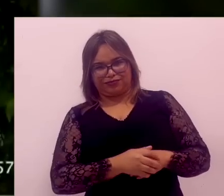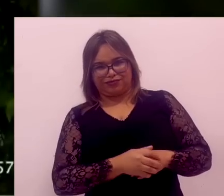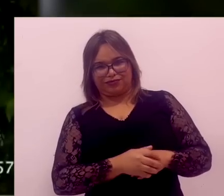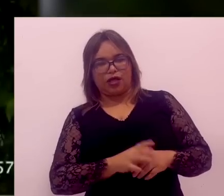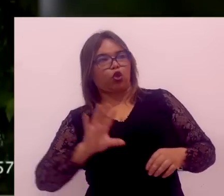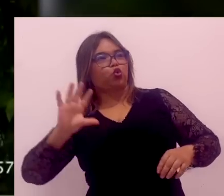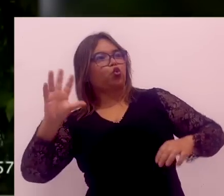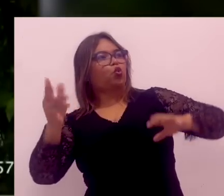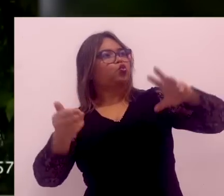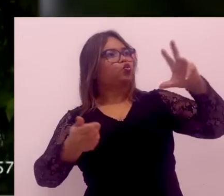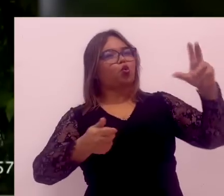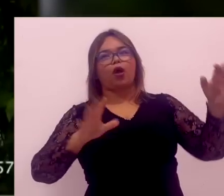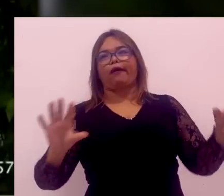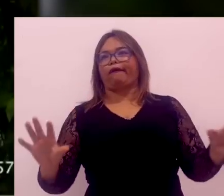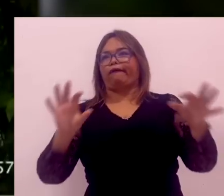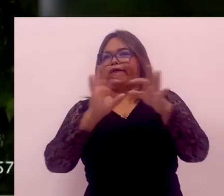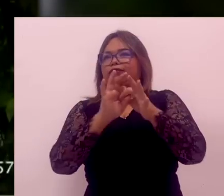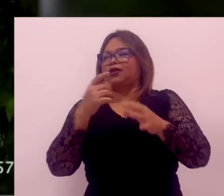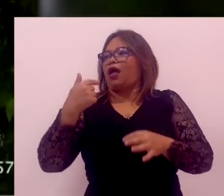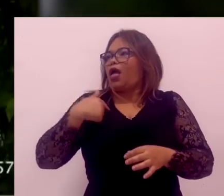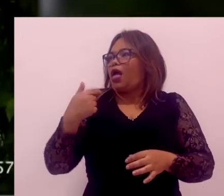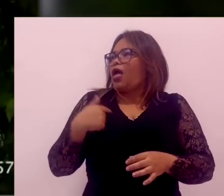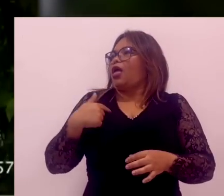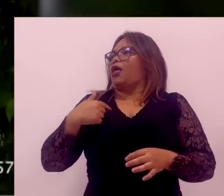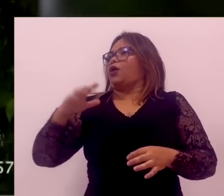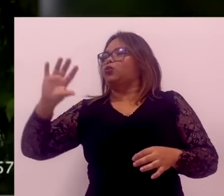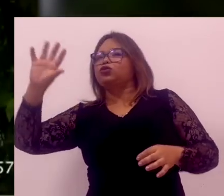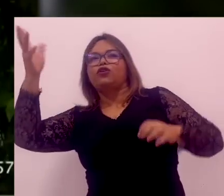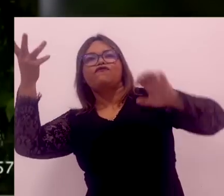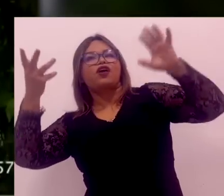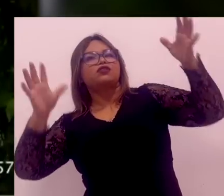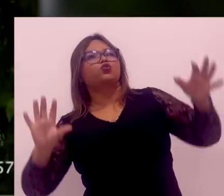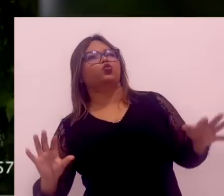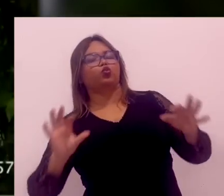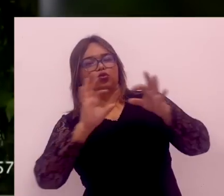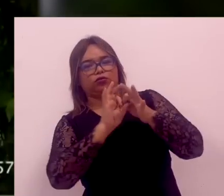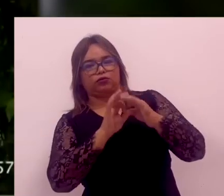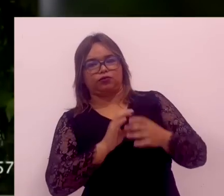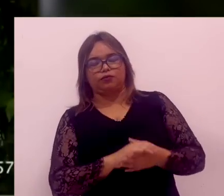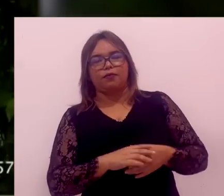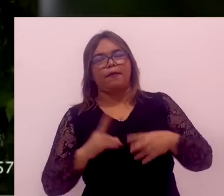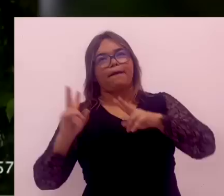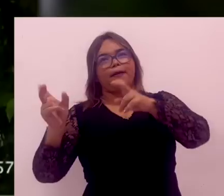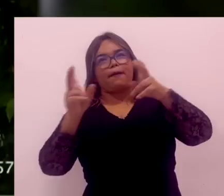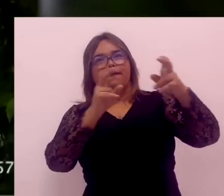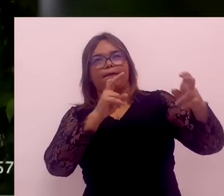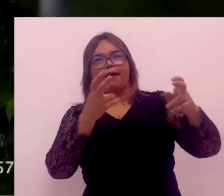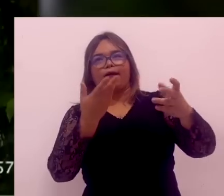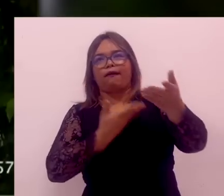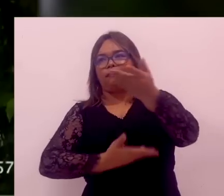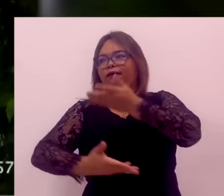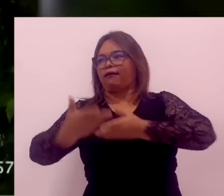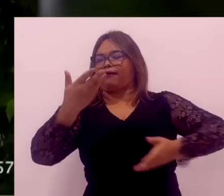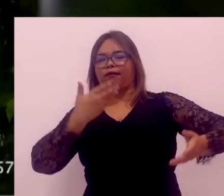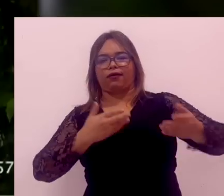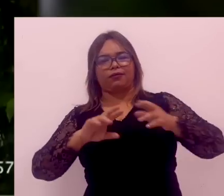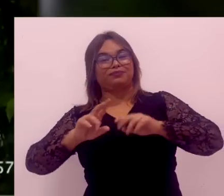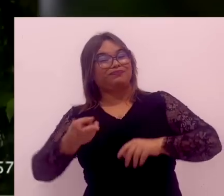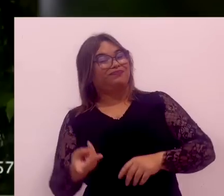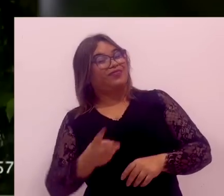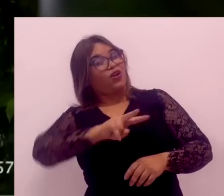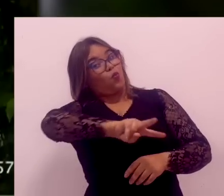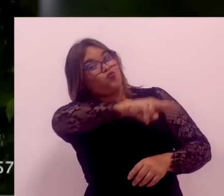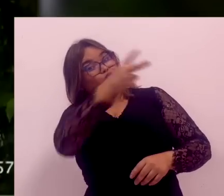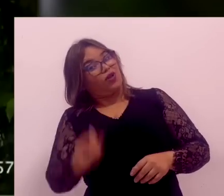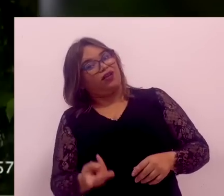percepção da divindade do eu. Então isso é o oposto do que a Bíblia ensina no começo. O pecado levaria à morte, mas a serpente